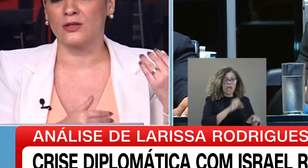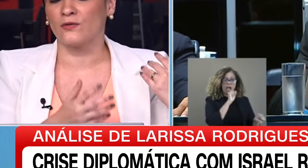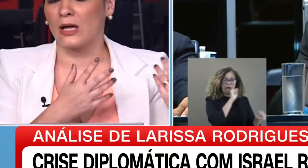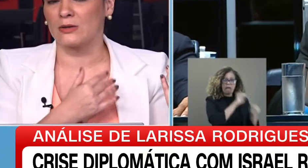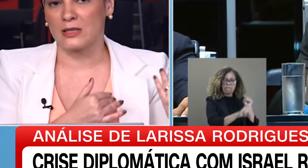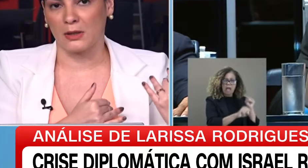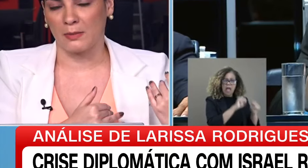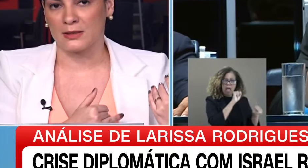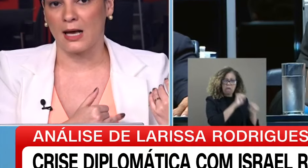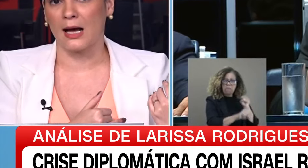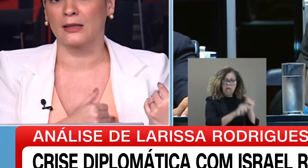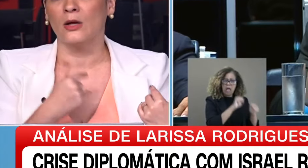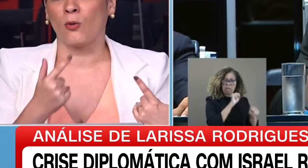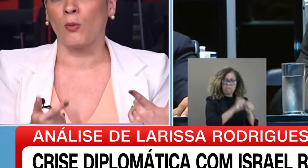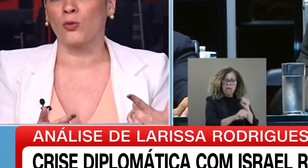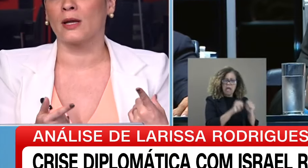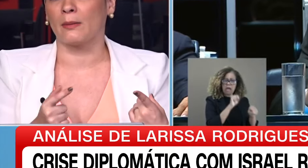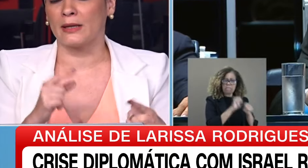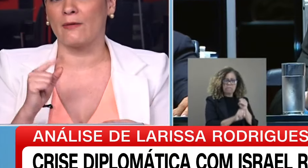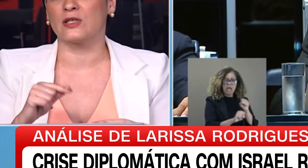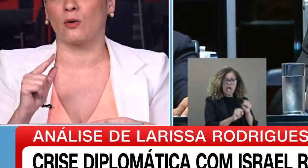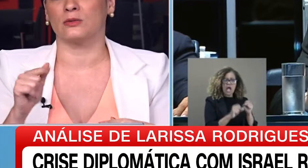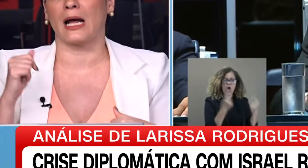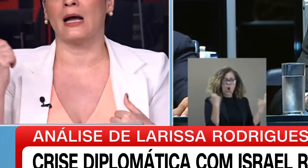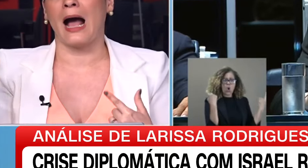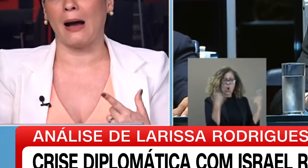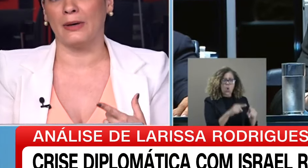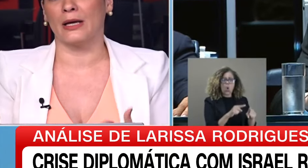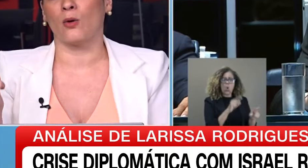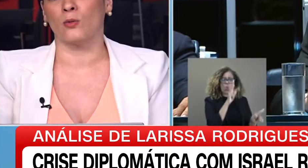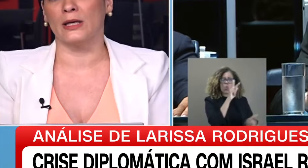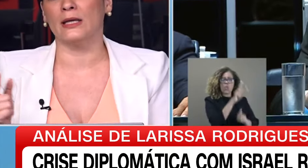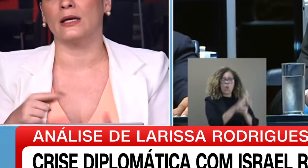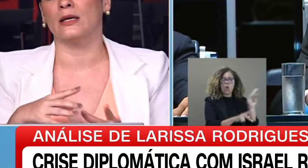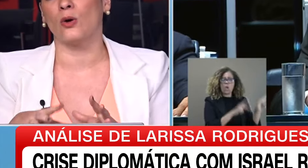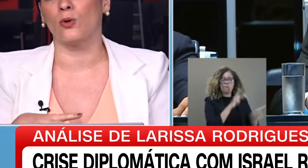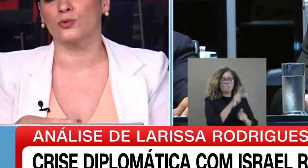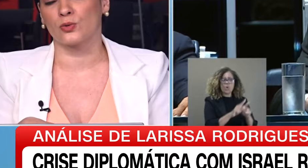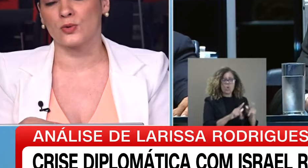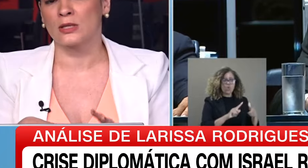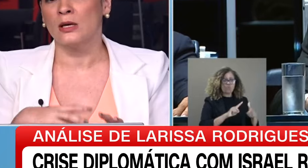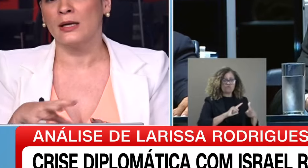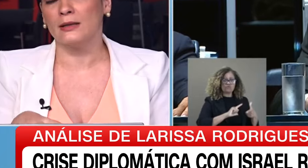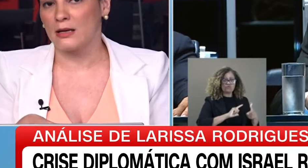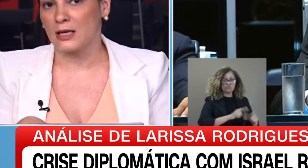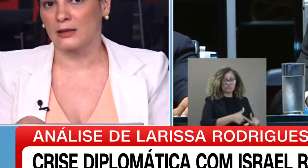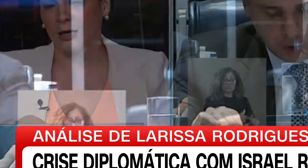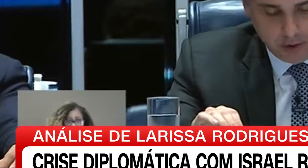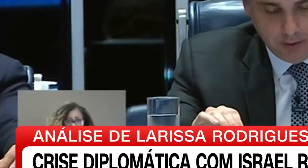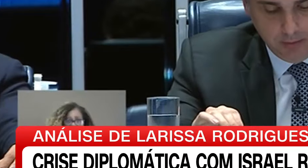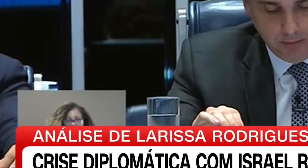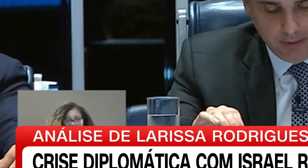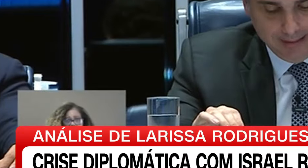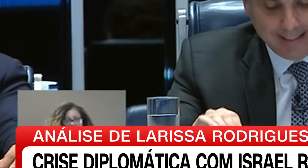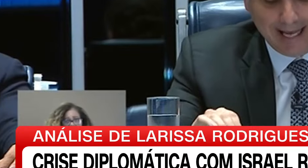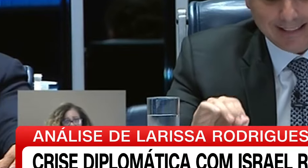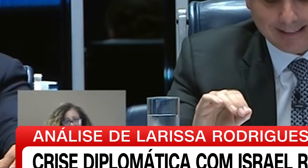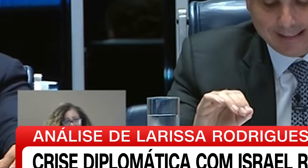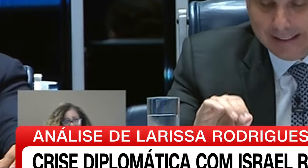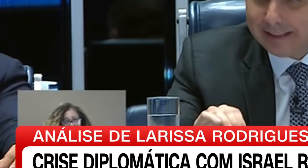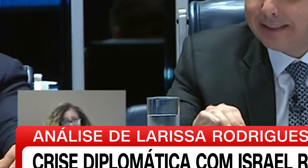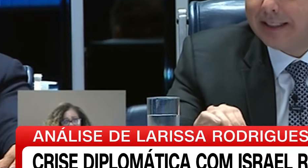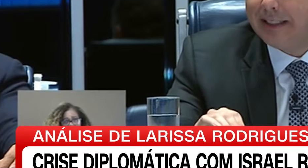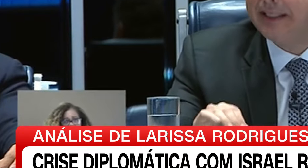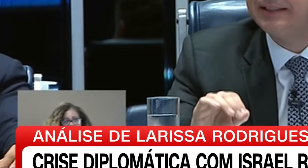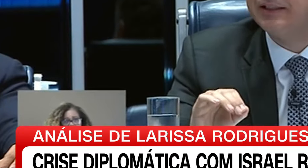acontecia desde o final da semana passada, como Lula também deve se encontrar amanhã com Lira e outros líderes ali da Câmara dos Deputados. Então